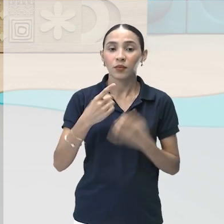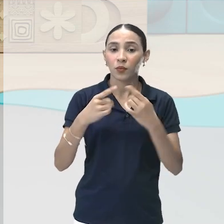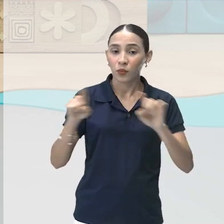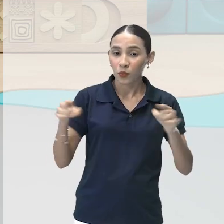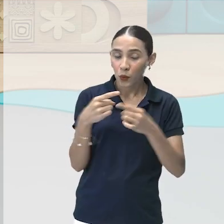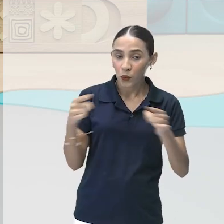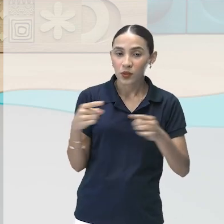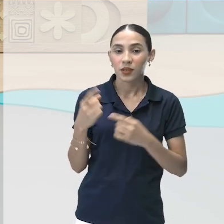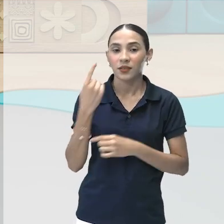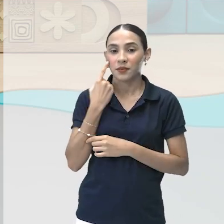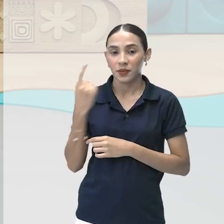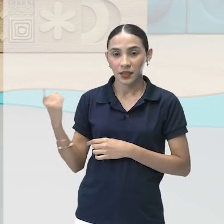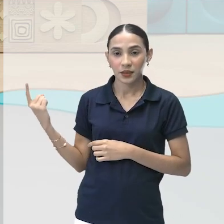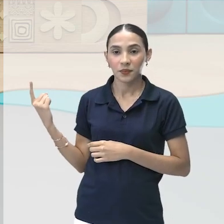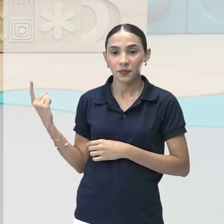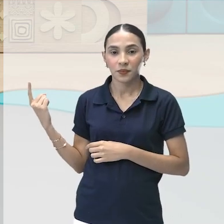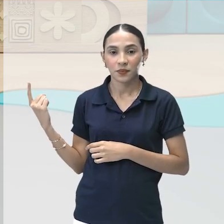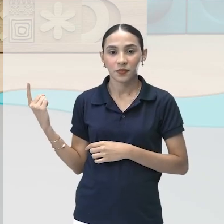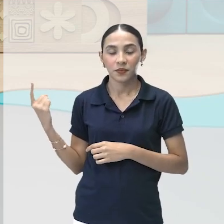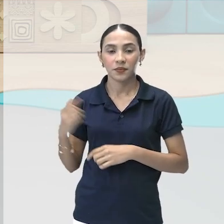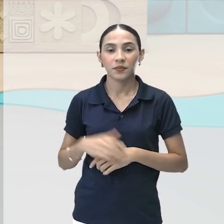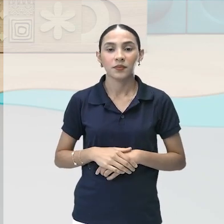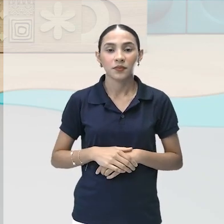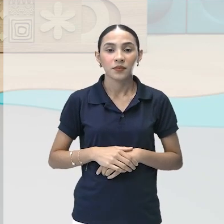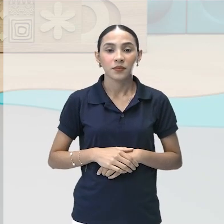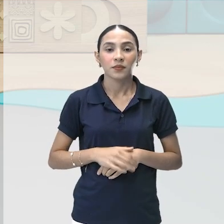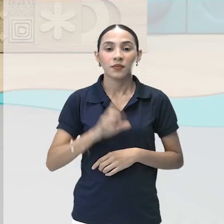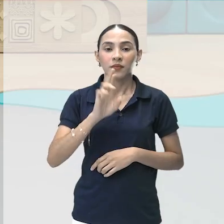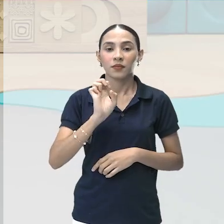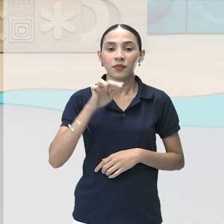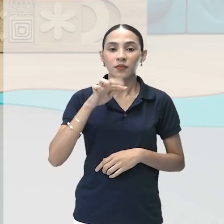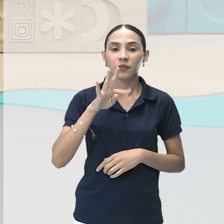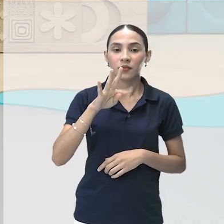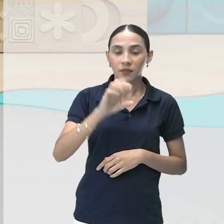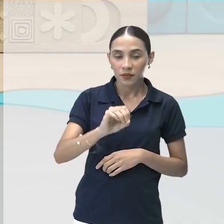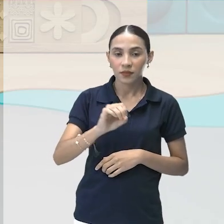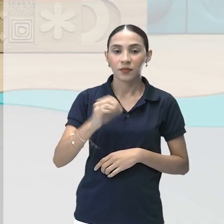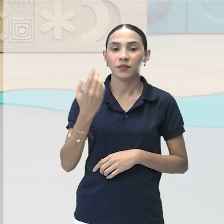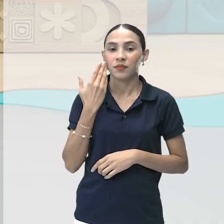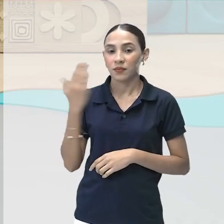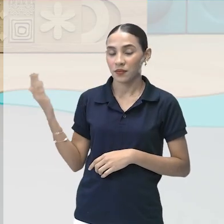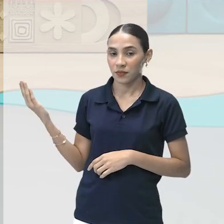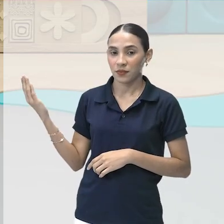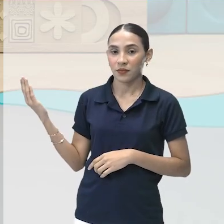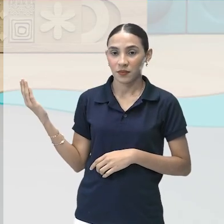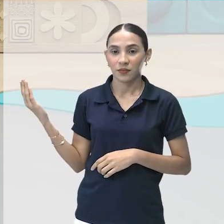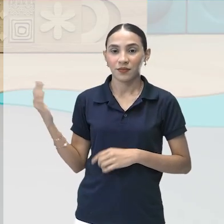música Pensando Nela. E Renato e seus Blue Cats, Negro Gato.